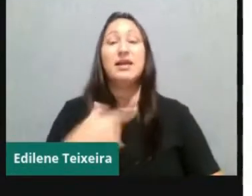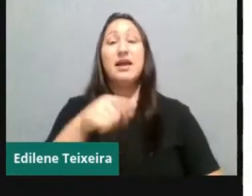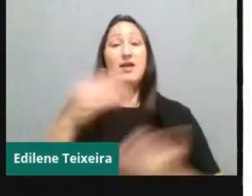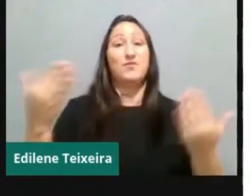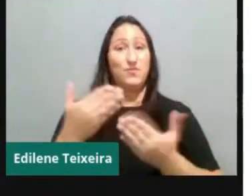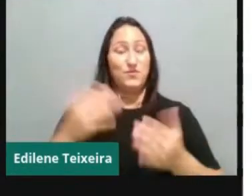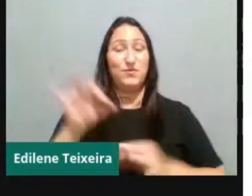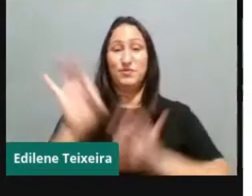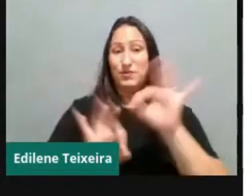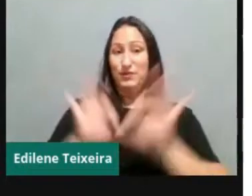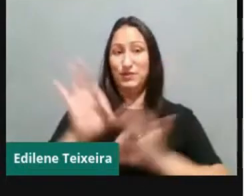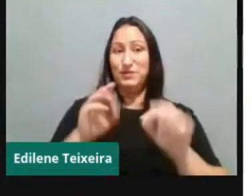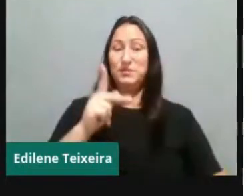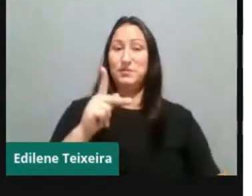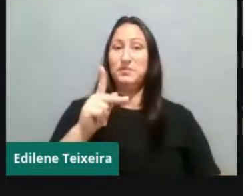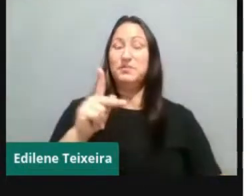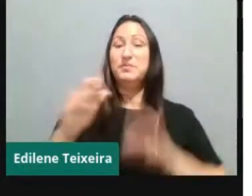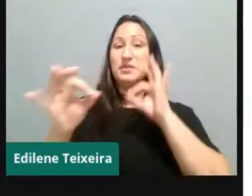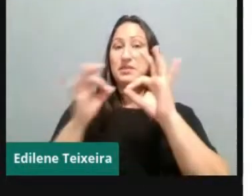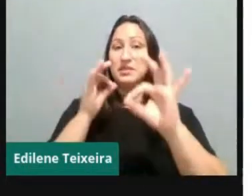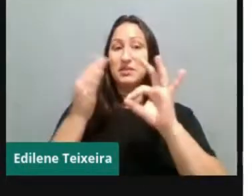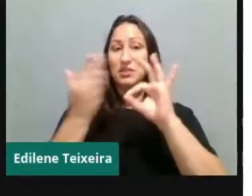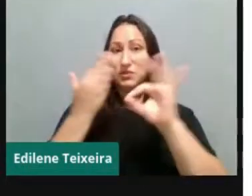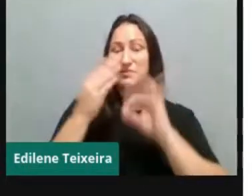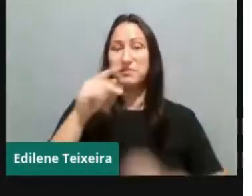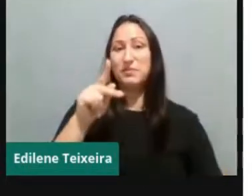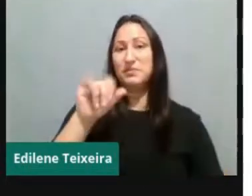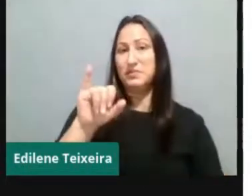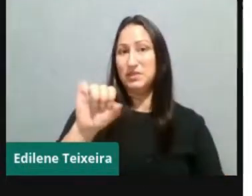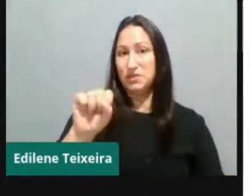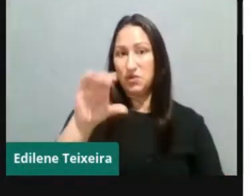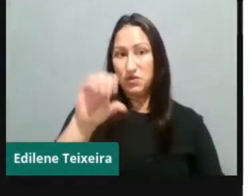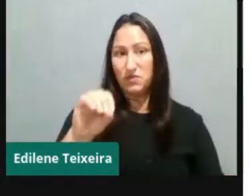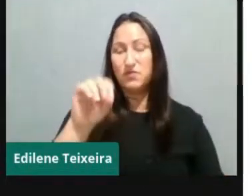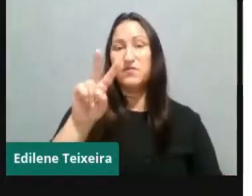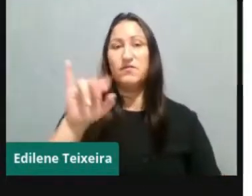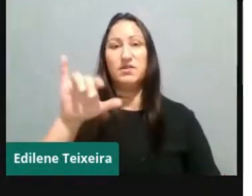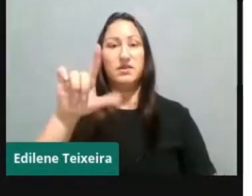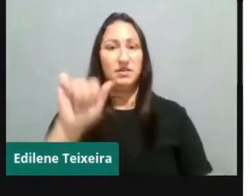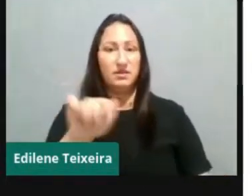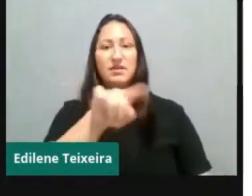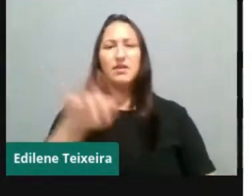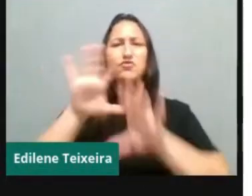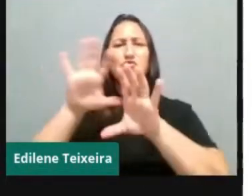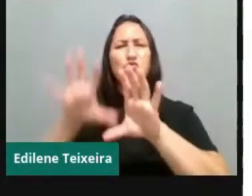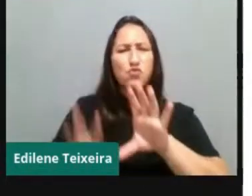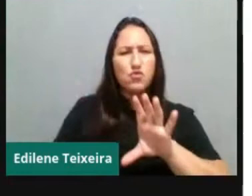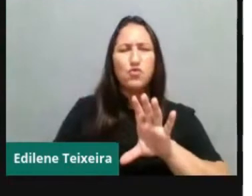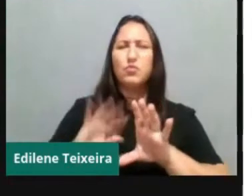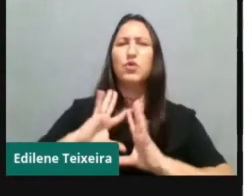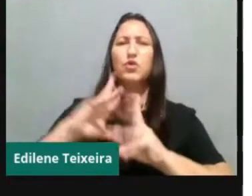a gente está investigando a saúde mental de profissionais que estão na linha de frente da Covid, né? Esse aqui é todo o grupo que faz parte do